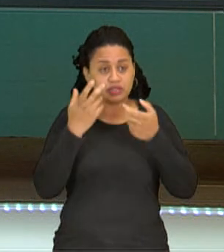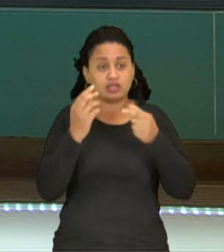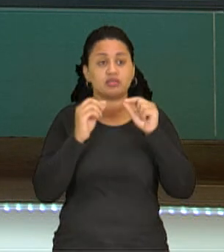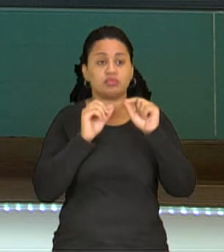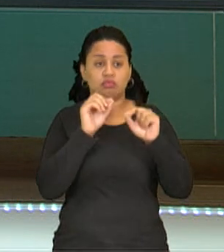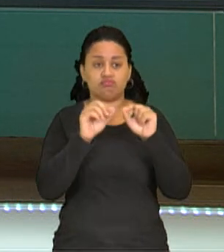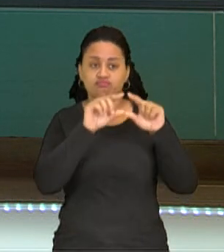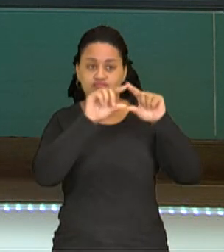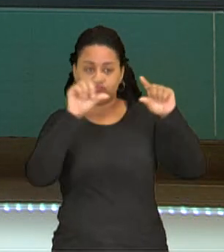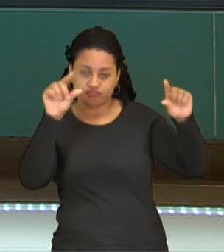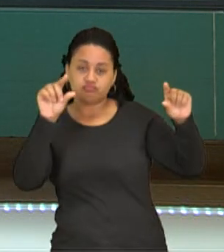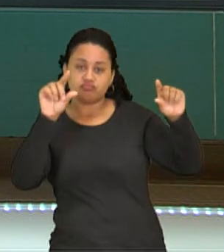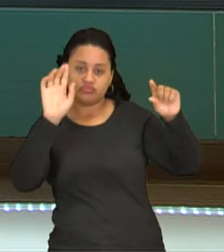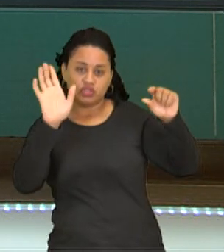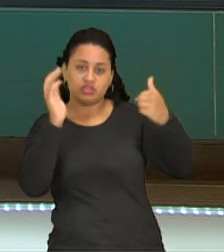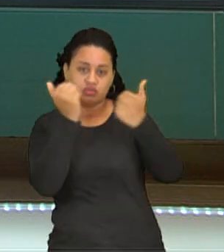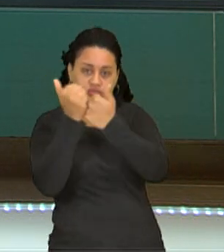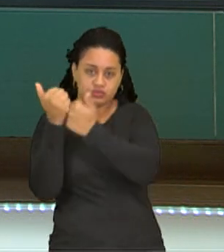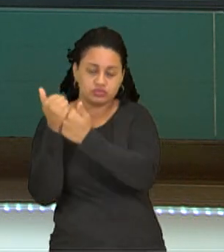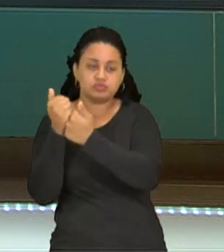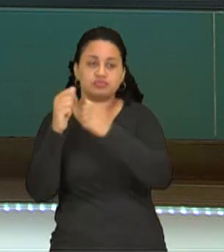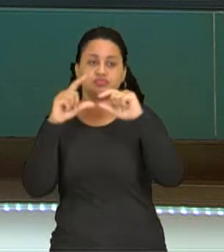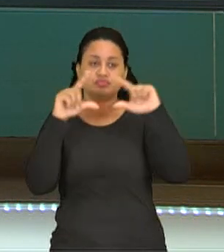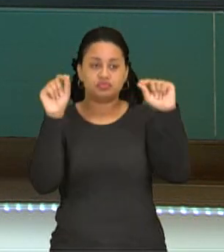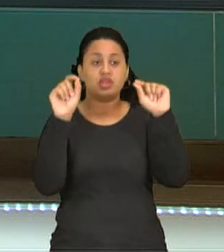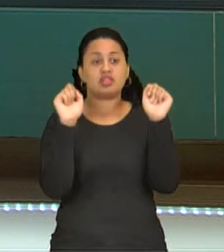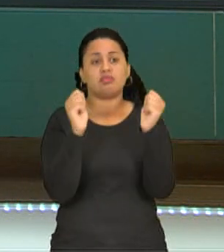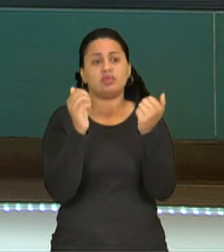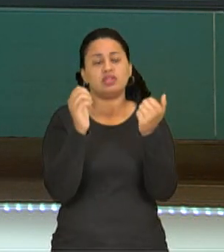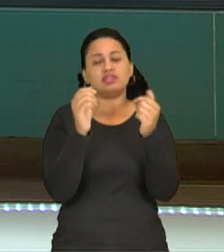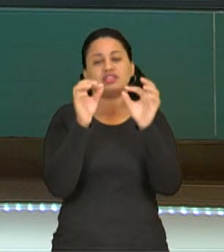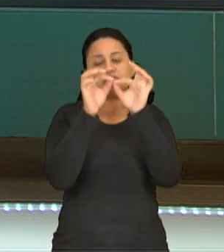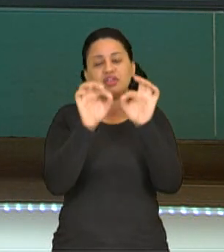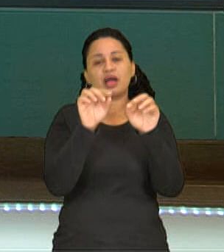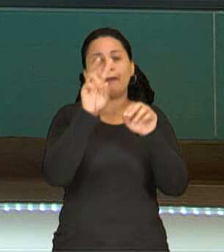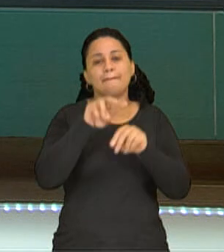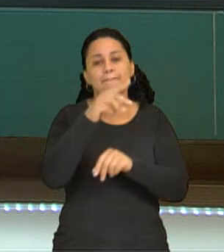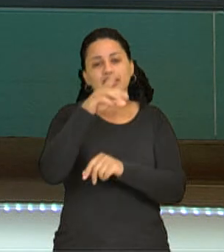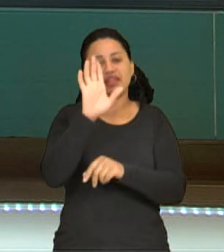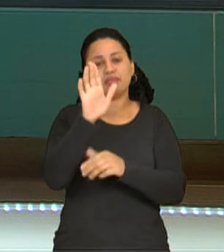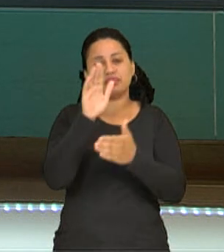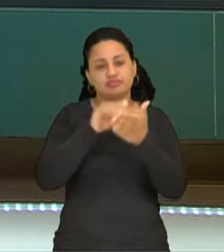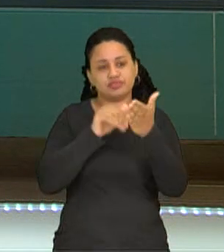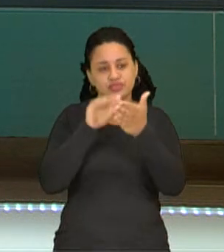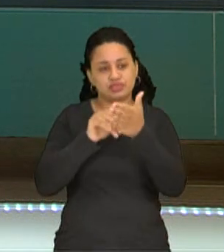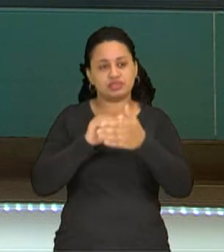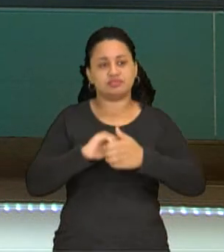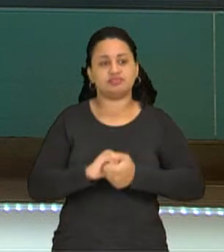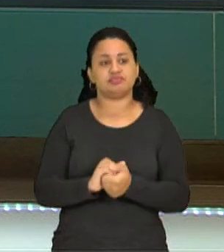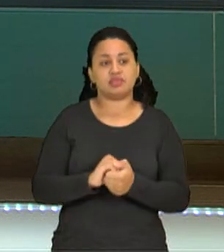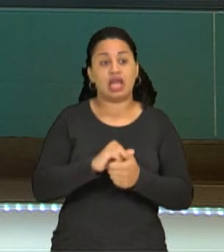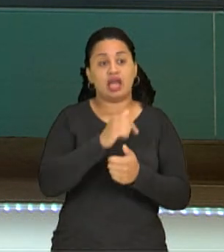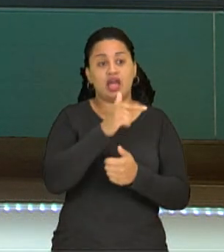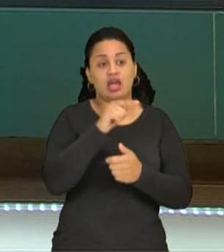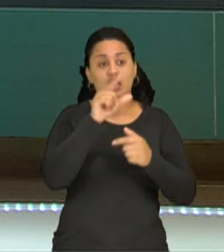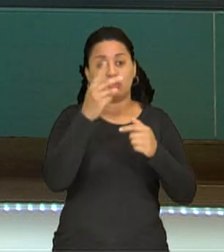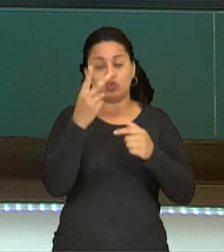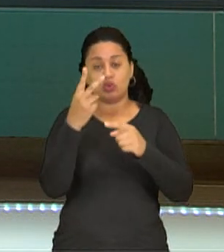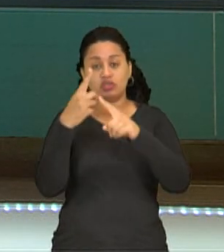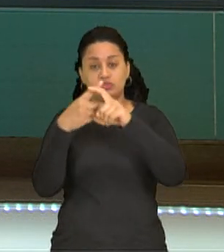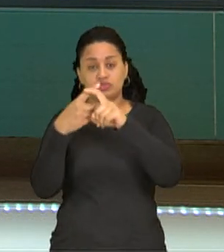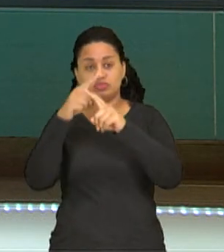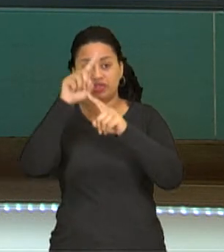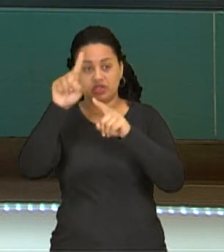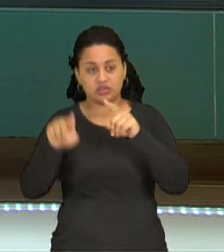que multiplica 3 mais R. Podemos simplificar o π direto aqui. E o 2 que está multiplicando, podemos passar para o outro